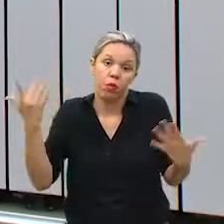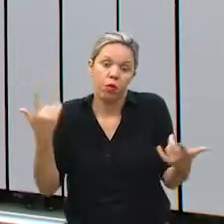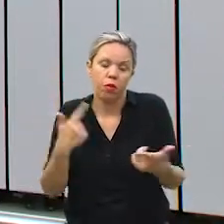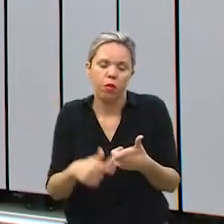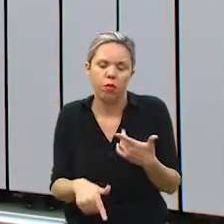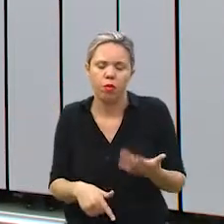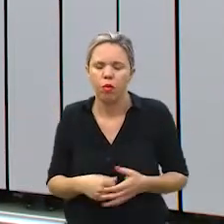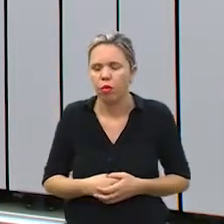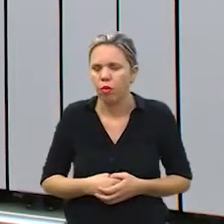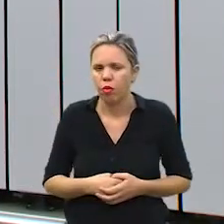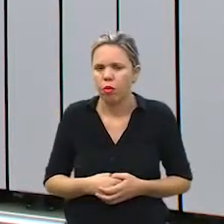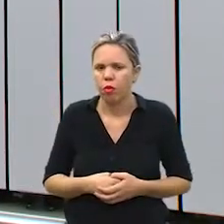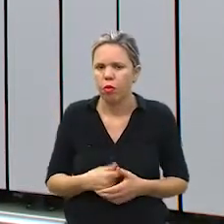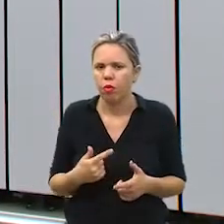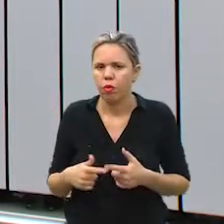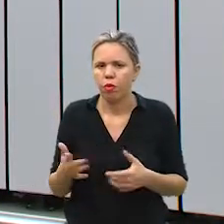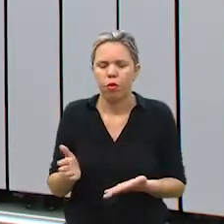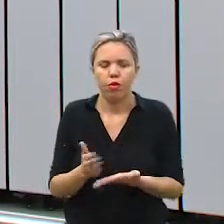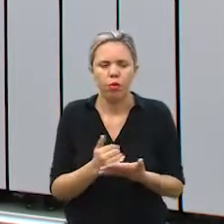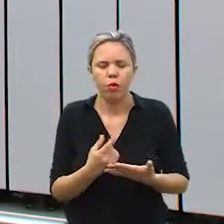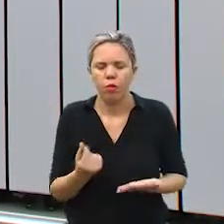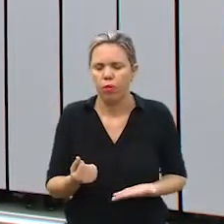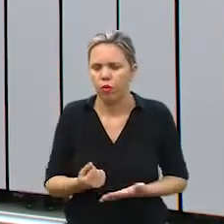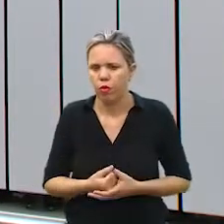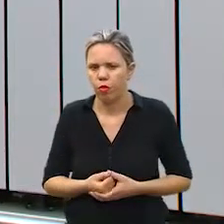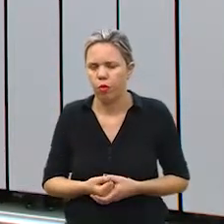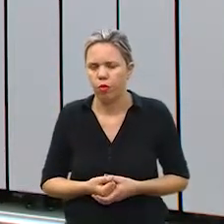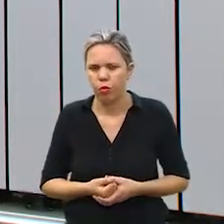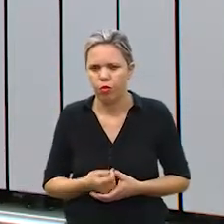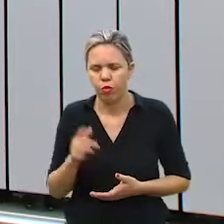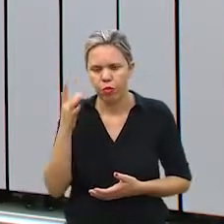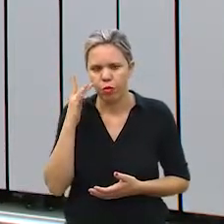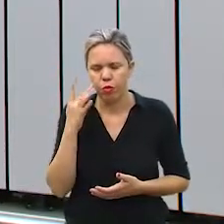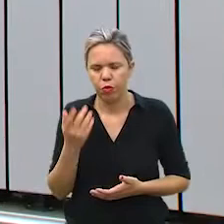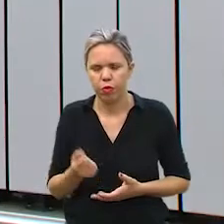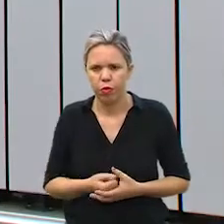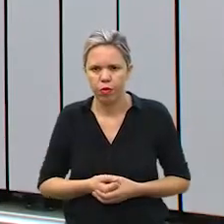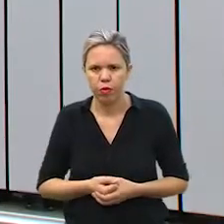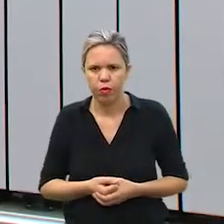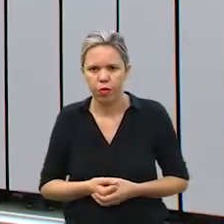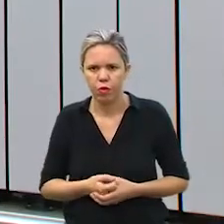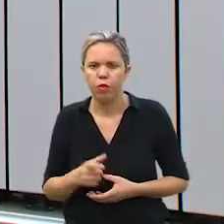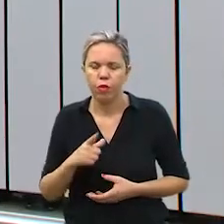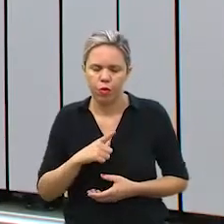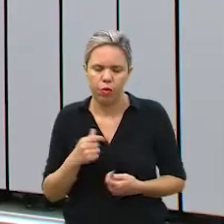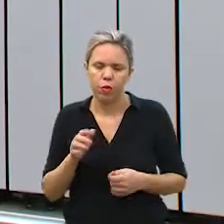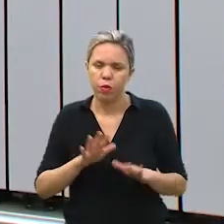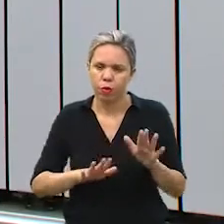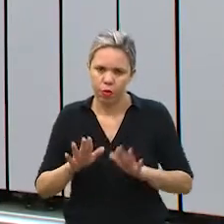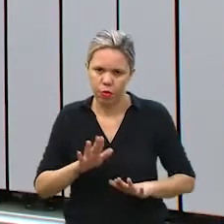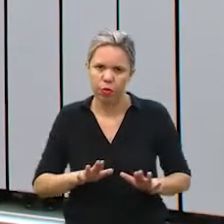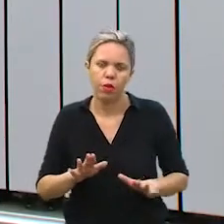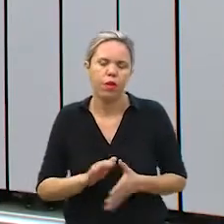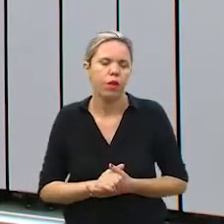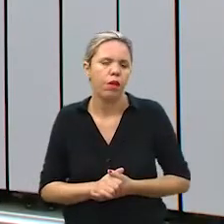estar essa situação de arrecadação. Eu acho que nós temos que tomar um cuidado como